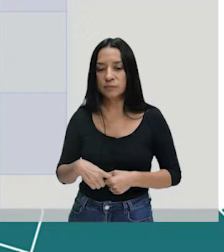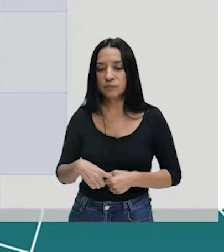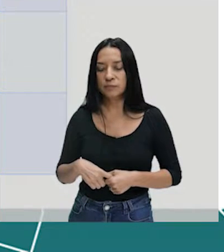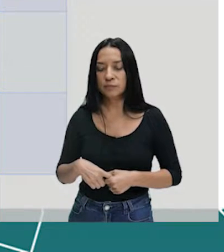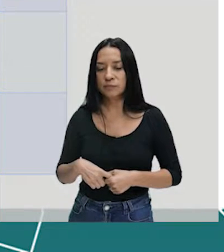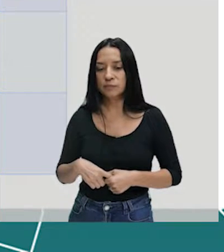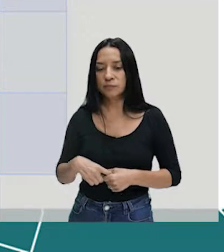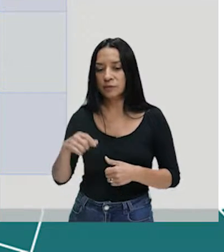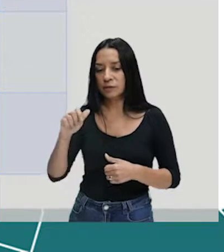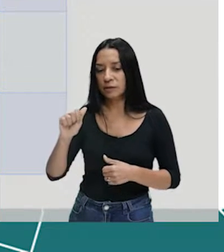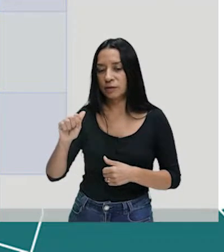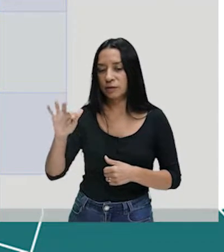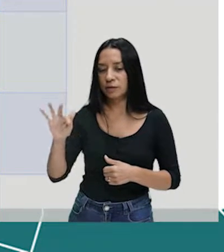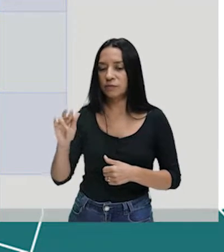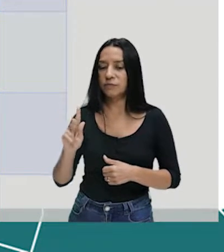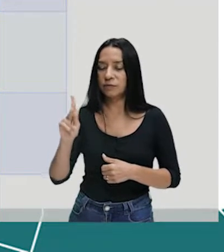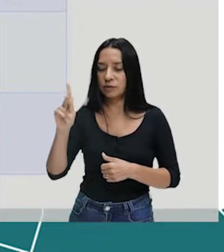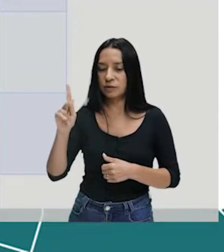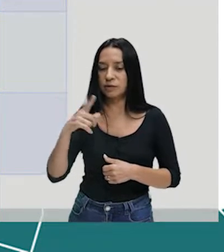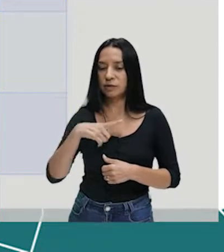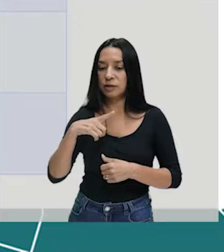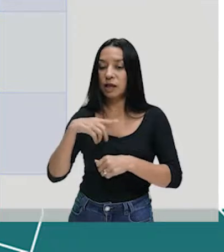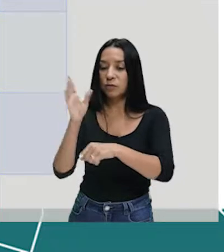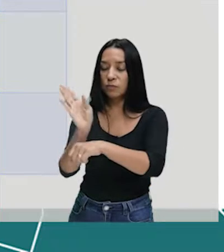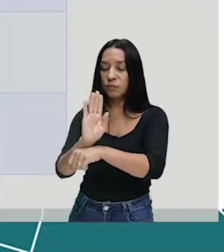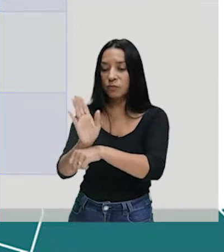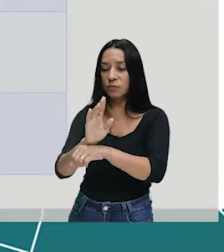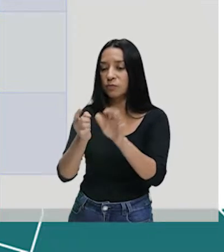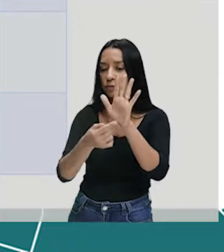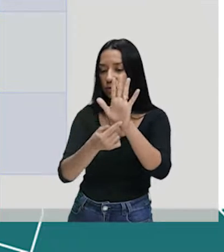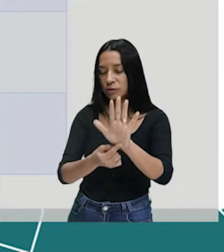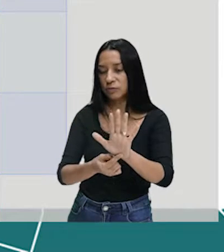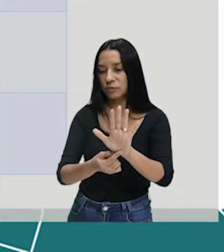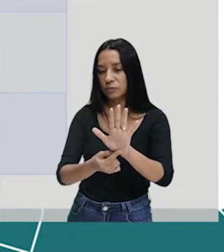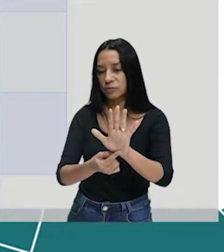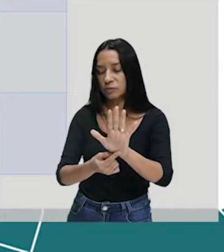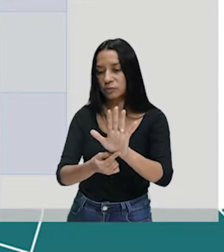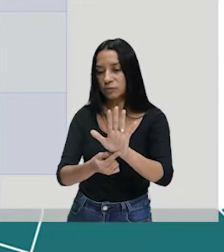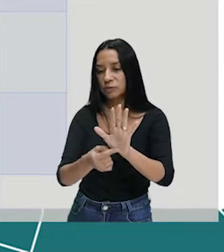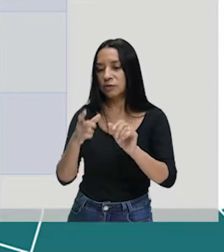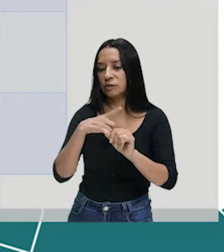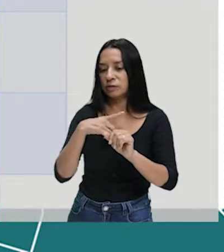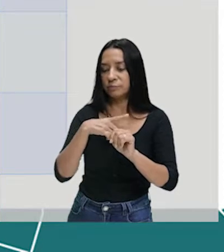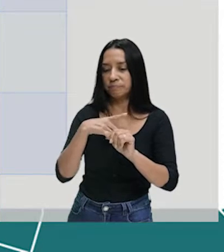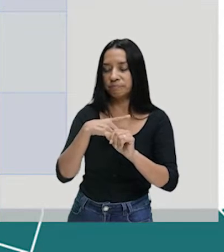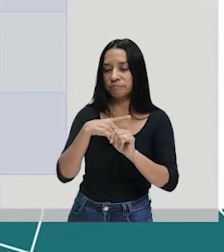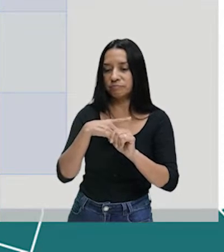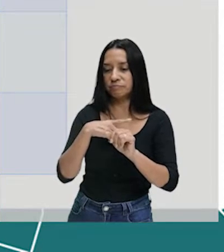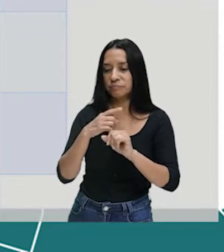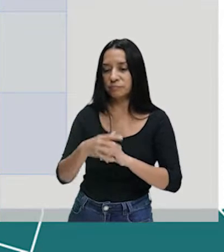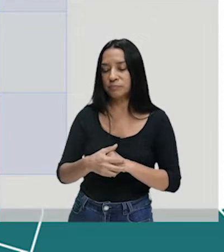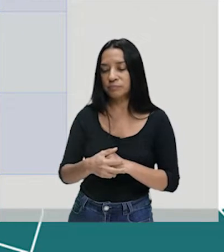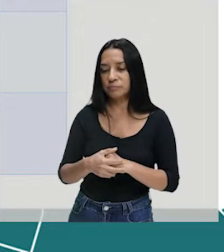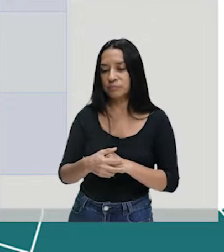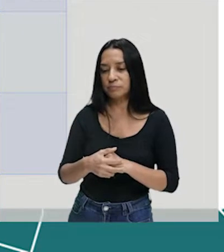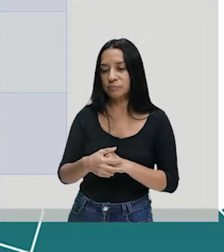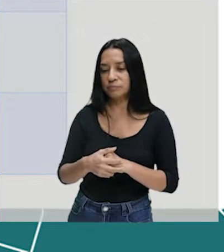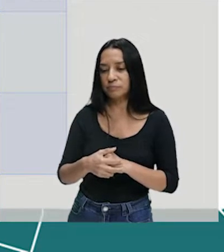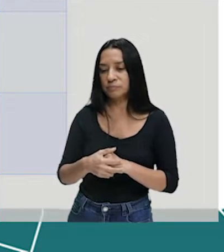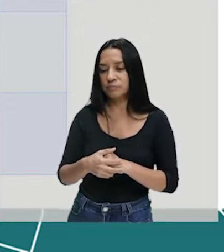porque ela já apareceu insere tem um episódio de The Big Bang Siri que você tem os